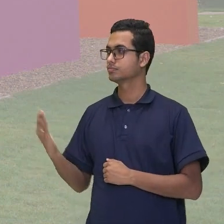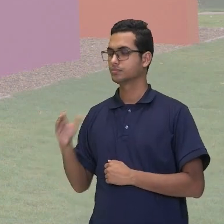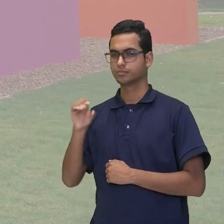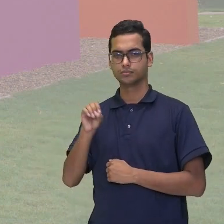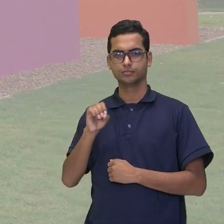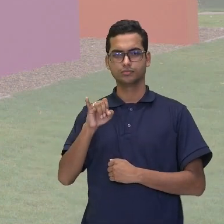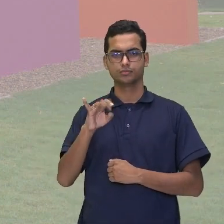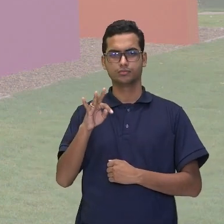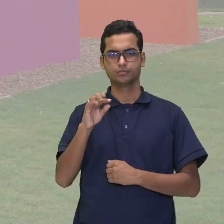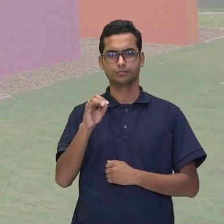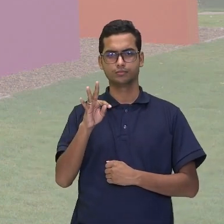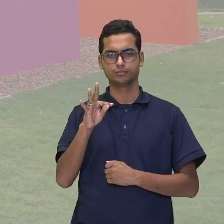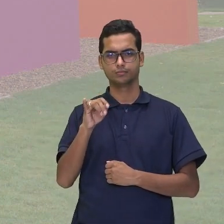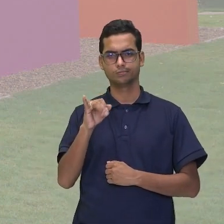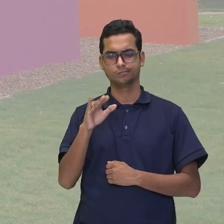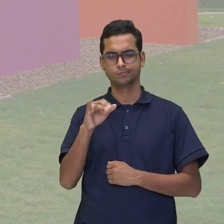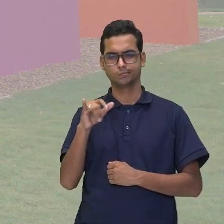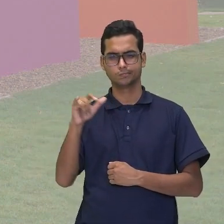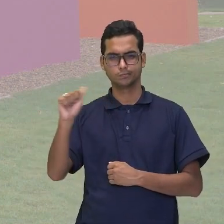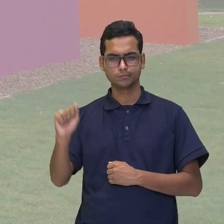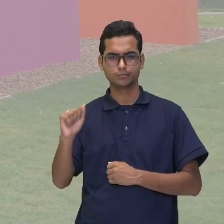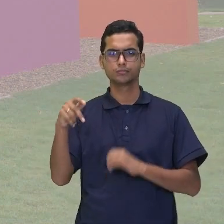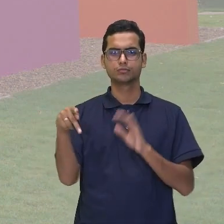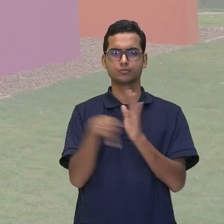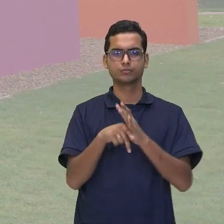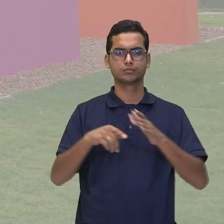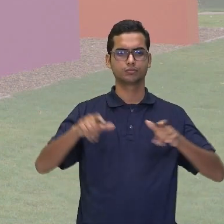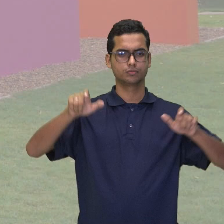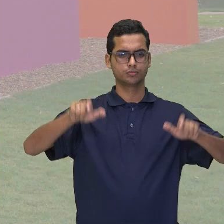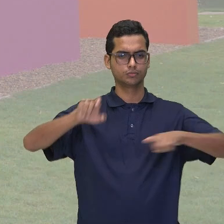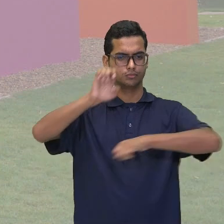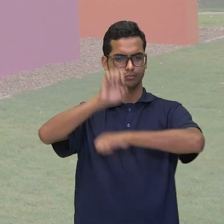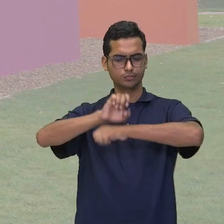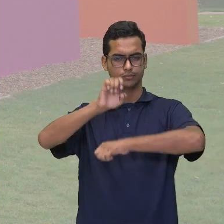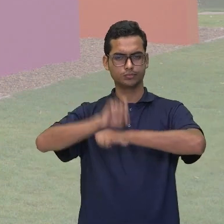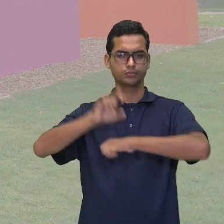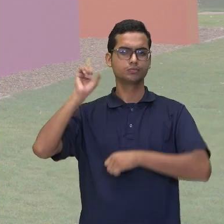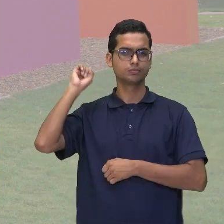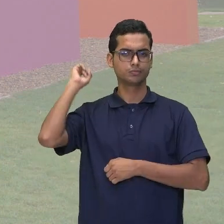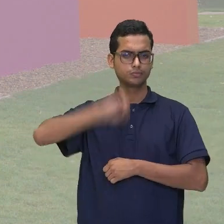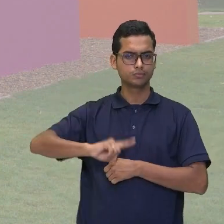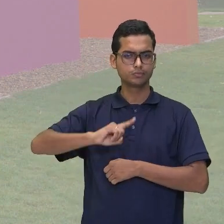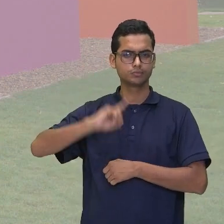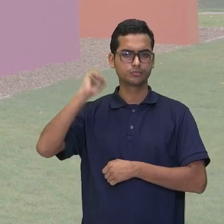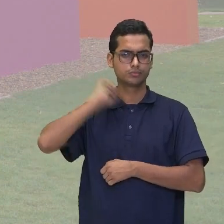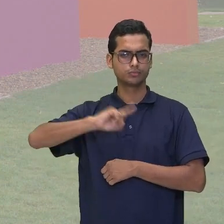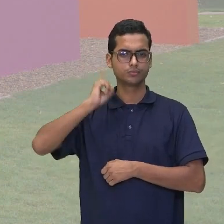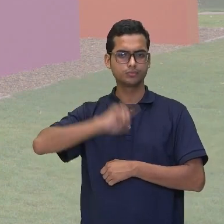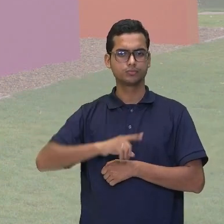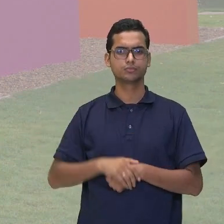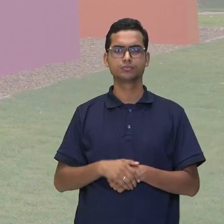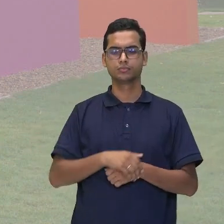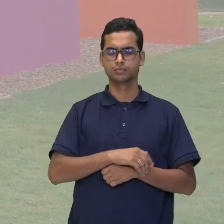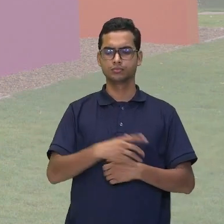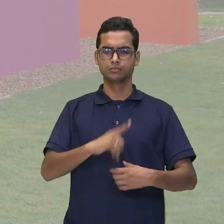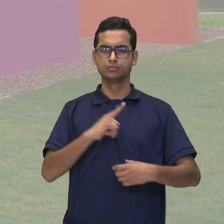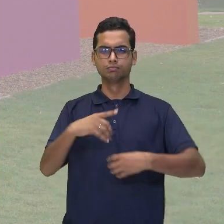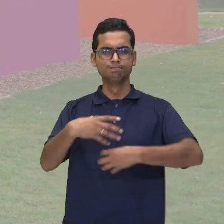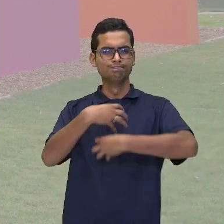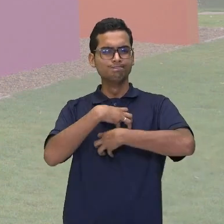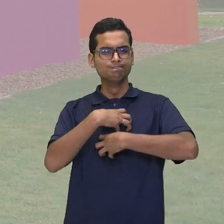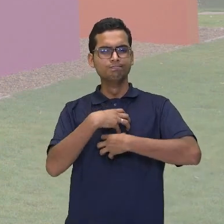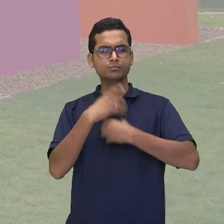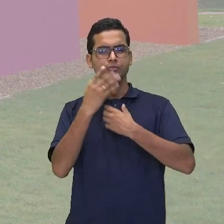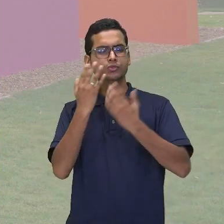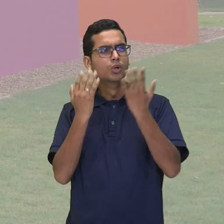Gerais. Então, aqui o espectador, ele tem essa sensação ali, através do visual, das